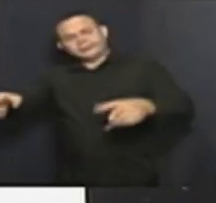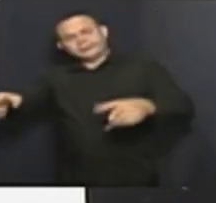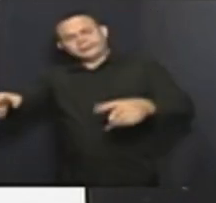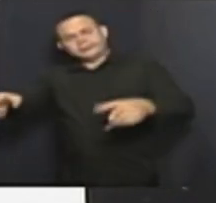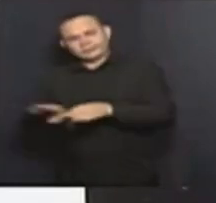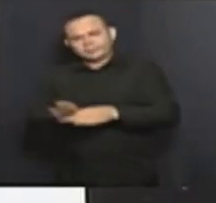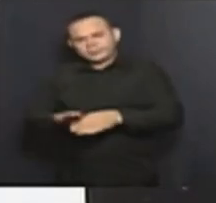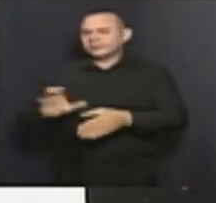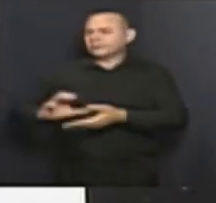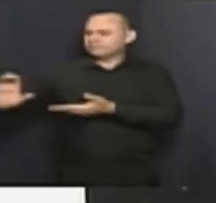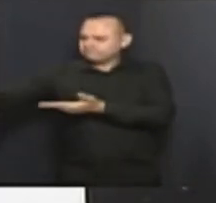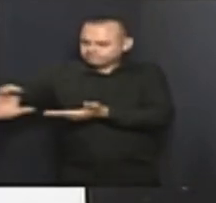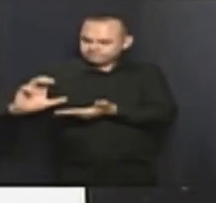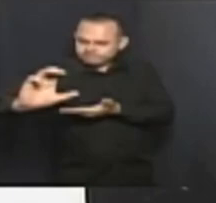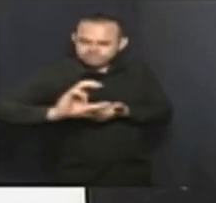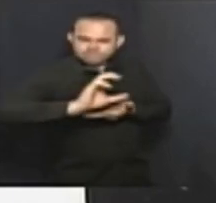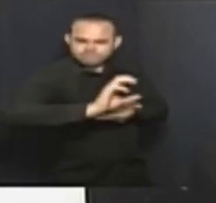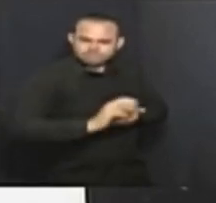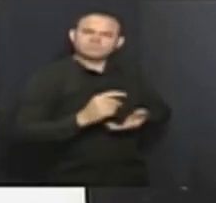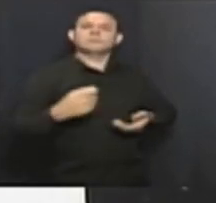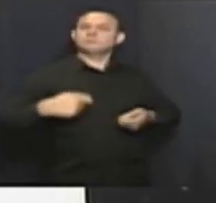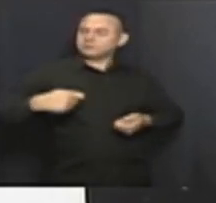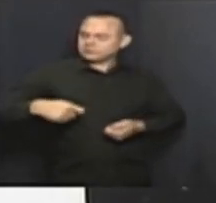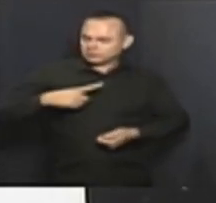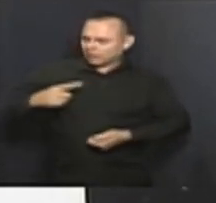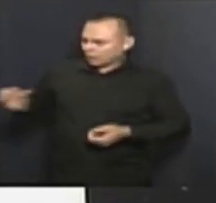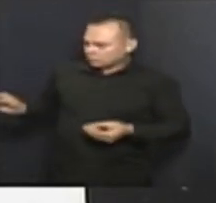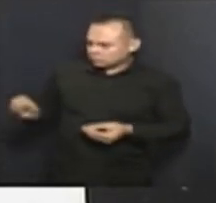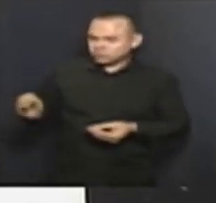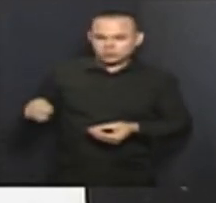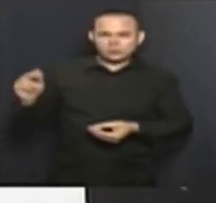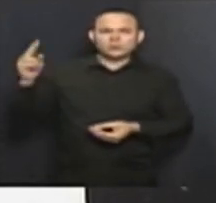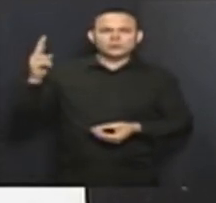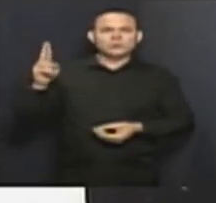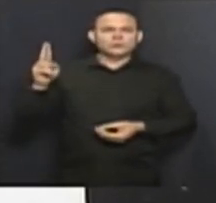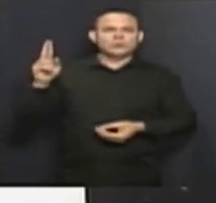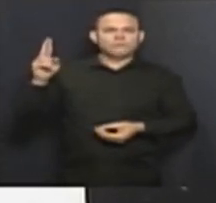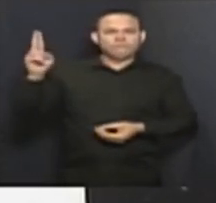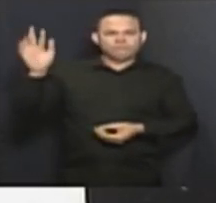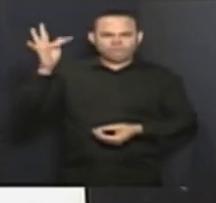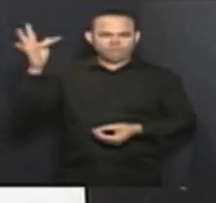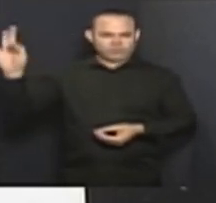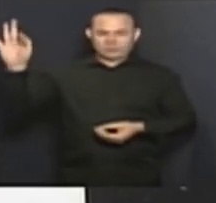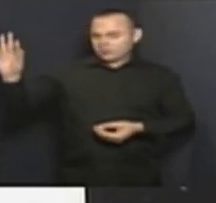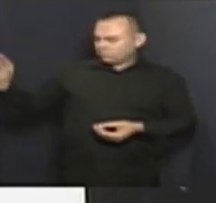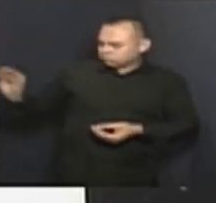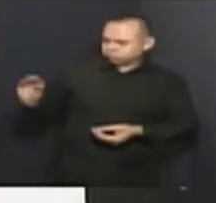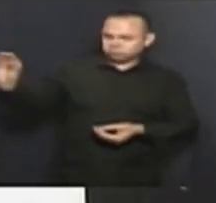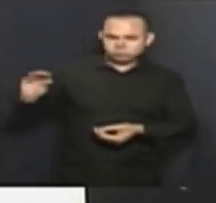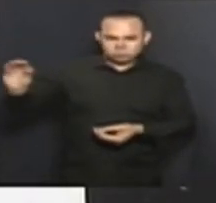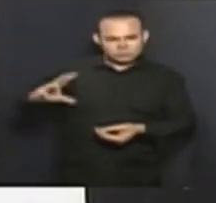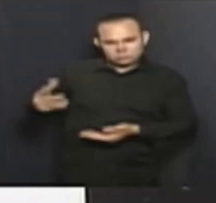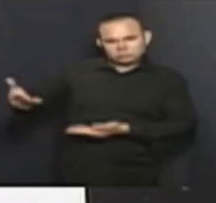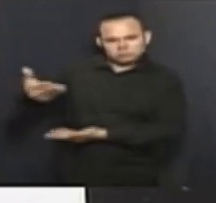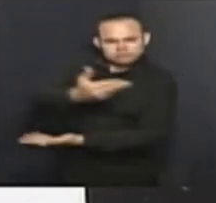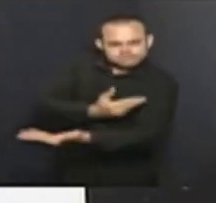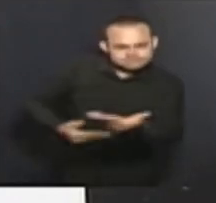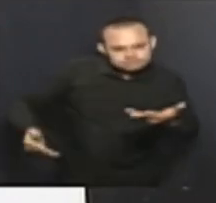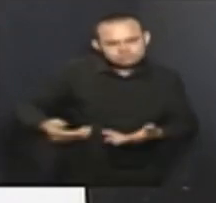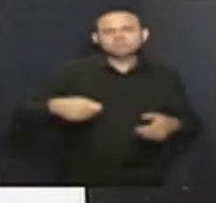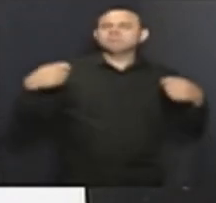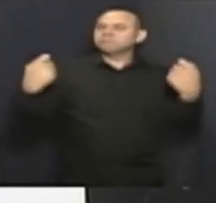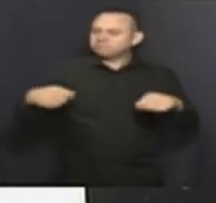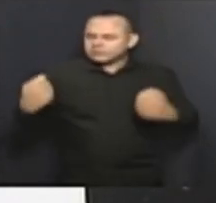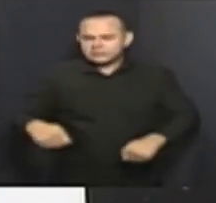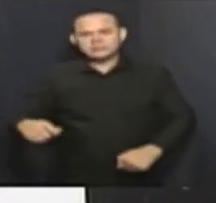parlamentar e deus repasse também feitos pela união demonstra vamos fazer tudo aquilo que o governo do